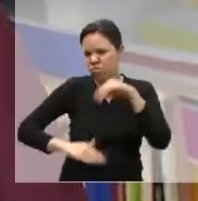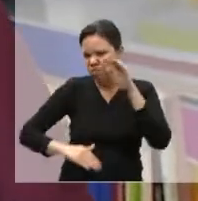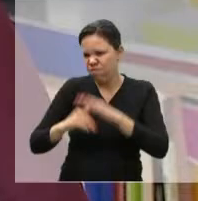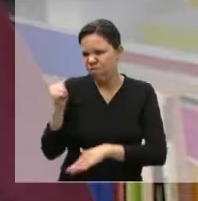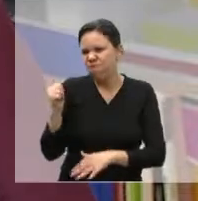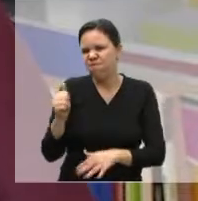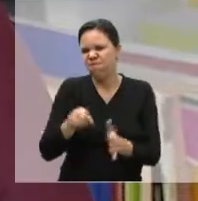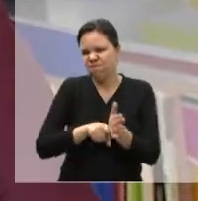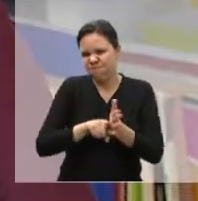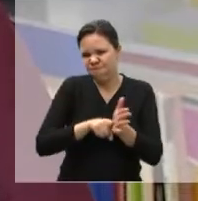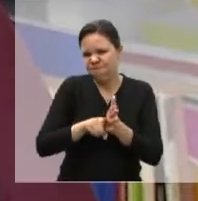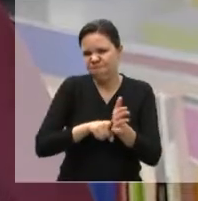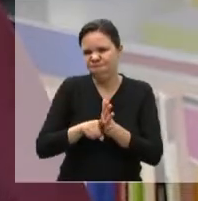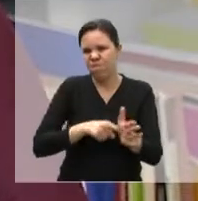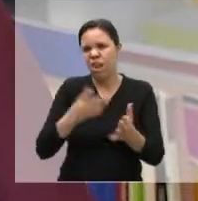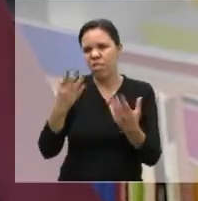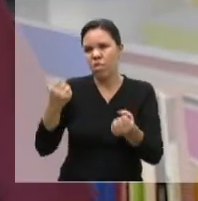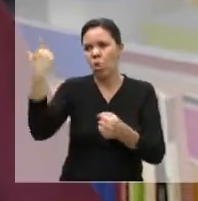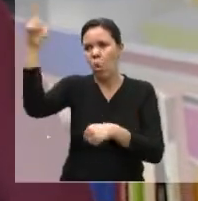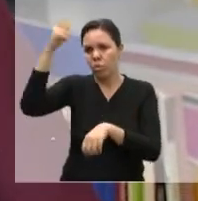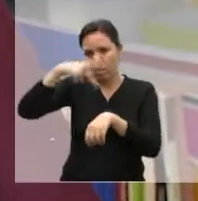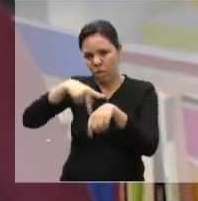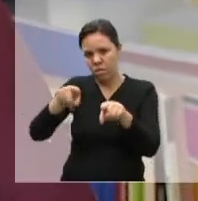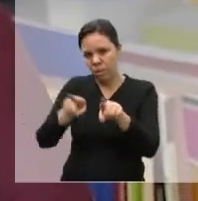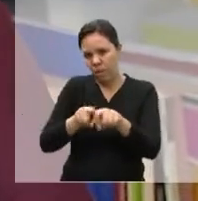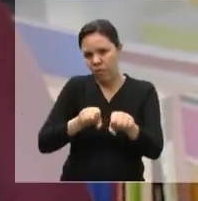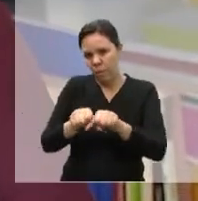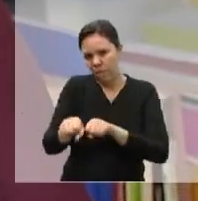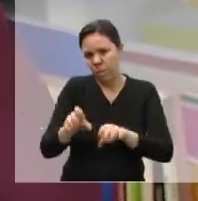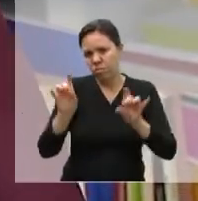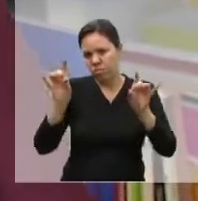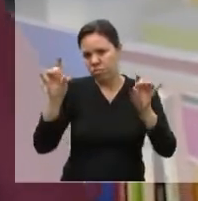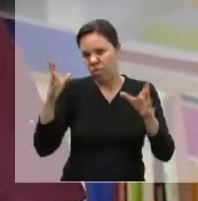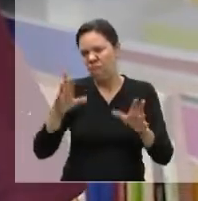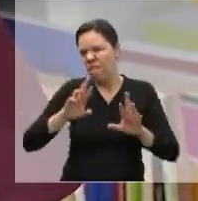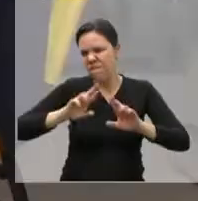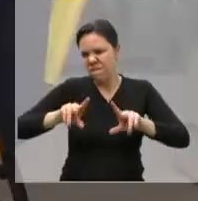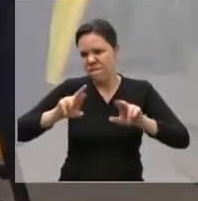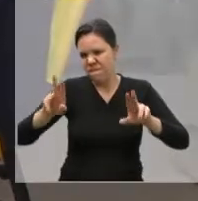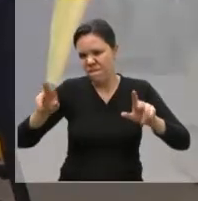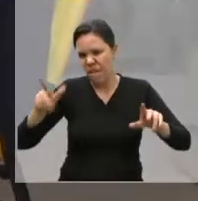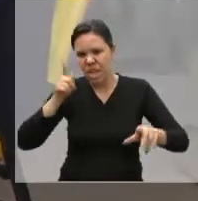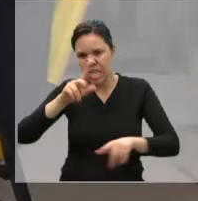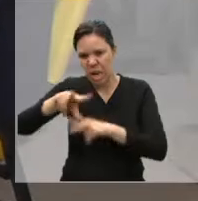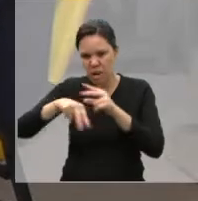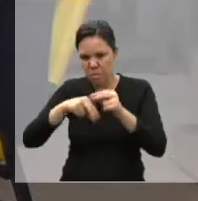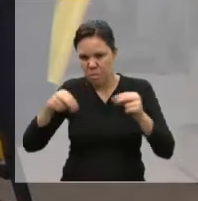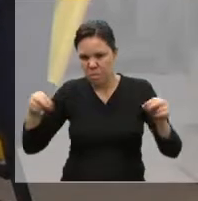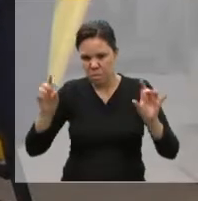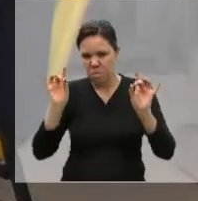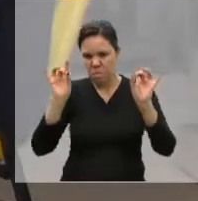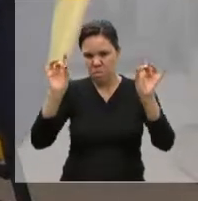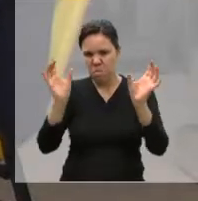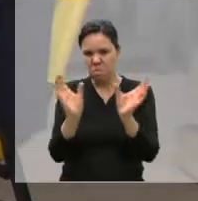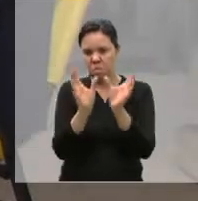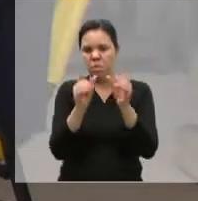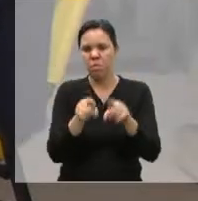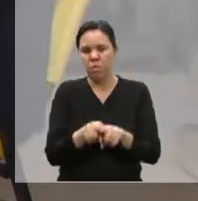internacionalmente, vários ganharam prêmios, né? Depois eu posso até citar alguns da área de matemática, posso já